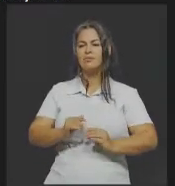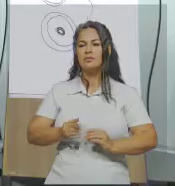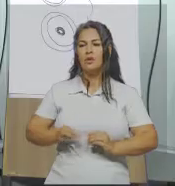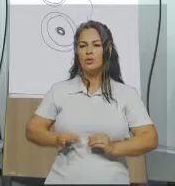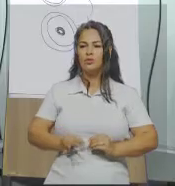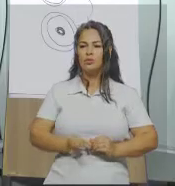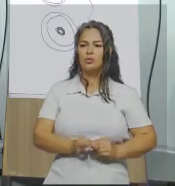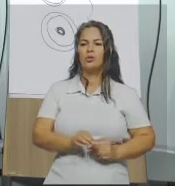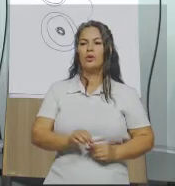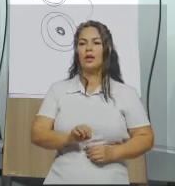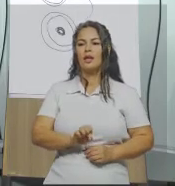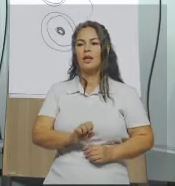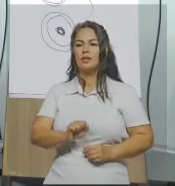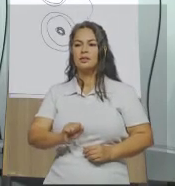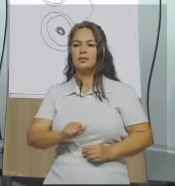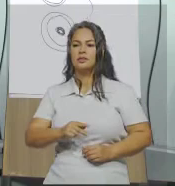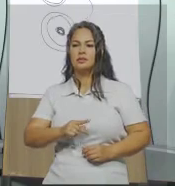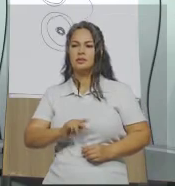espermatozoides. Então